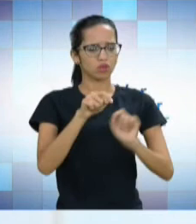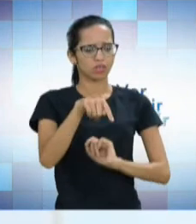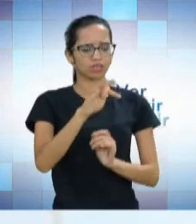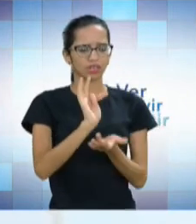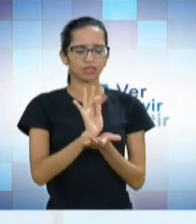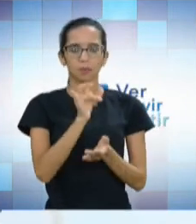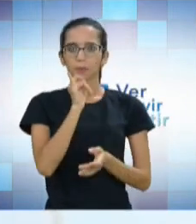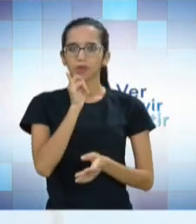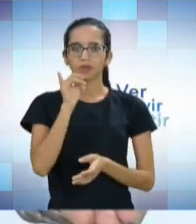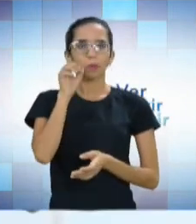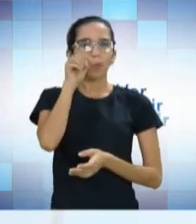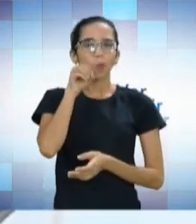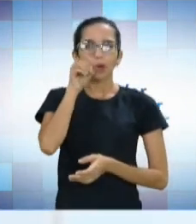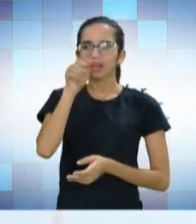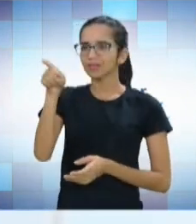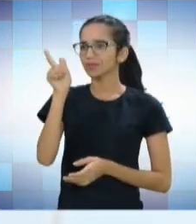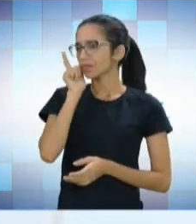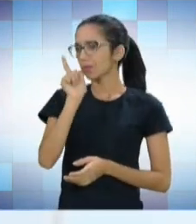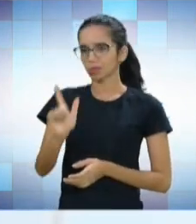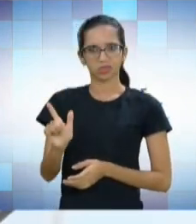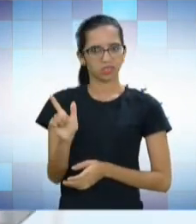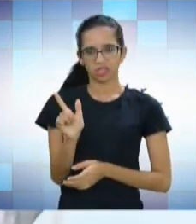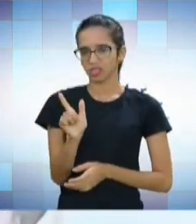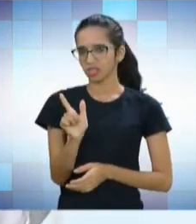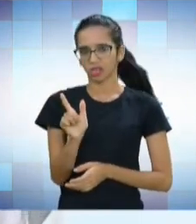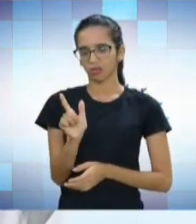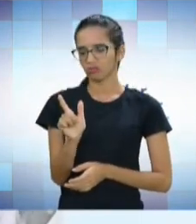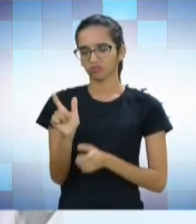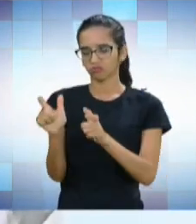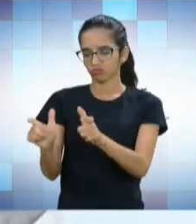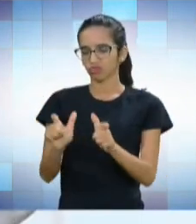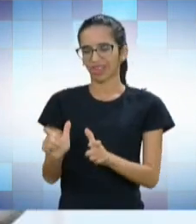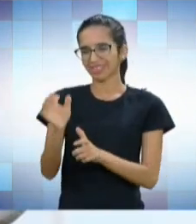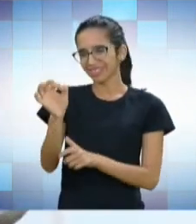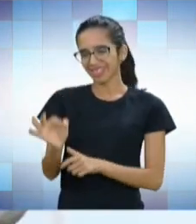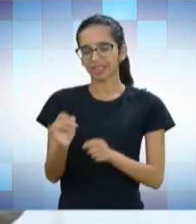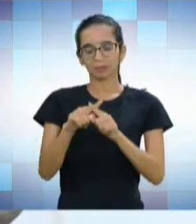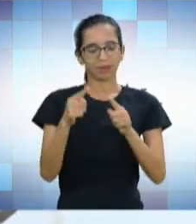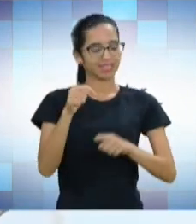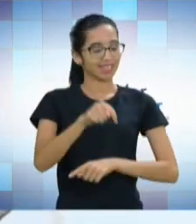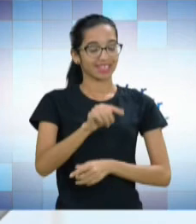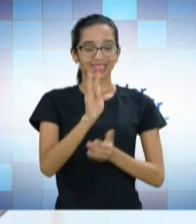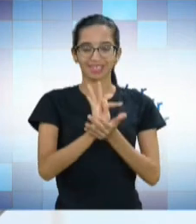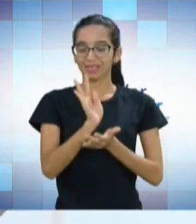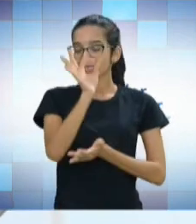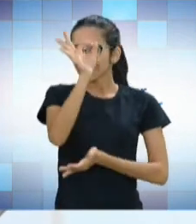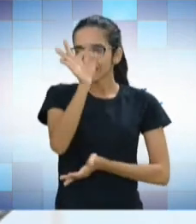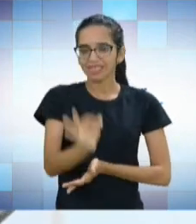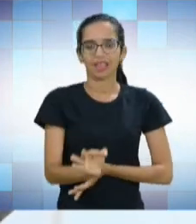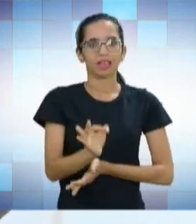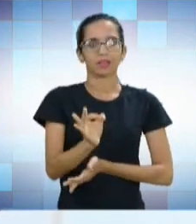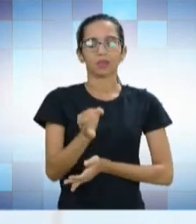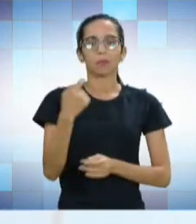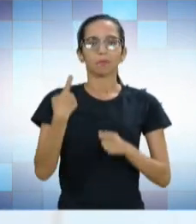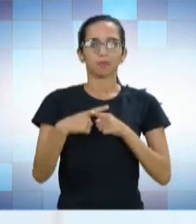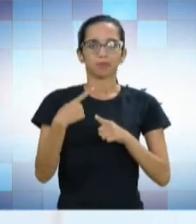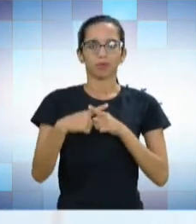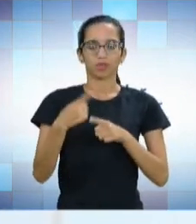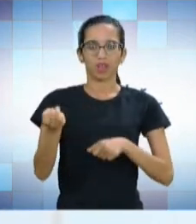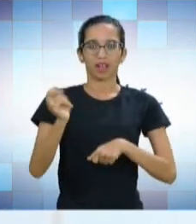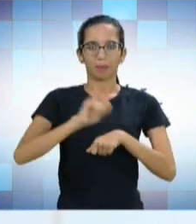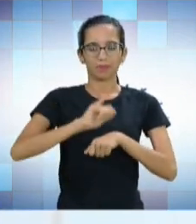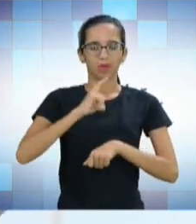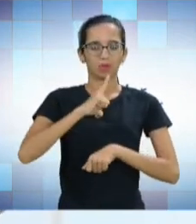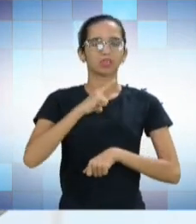alguns pontos de oeiras não concordava na época mas foi uma escolha muito feliz porque teresina hoje à